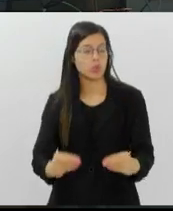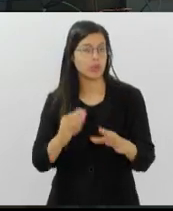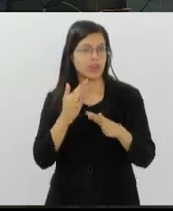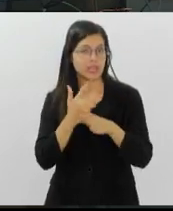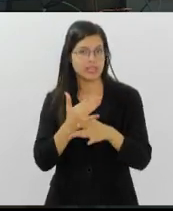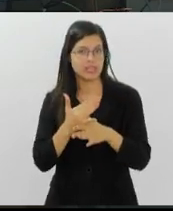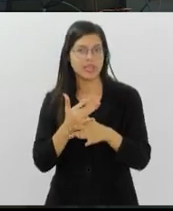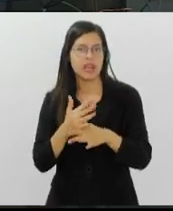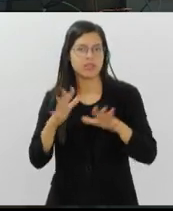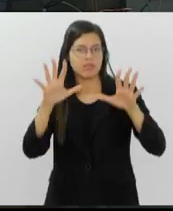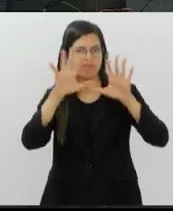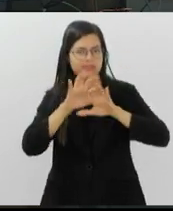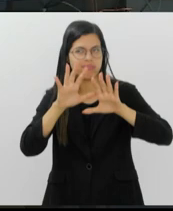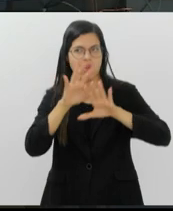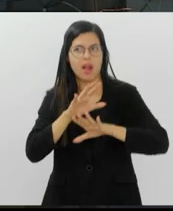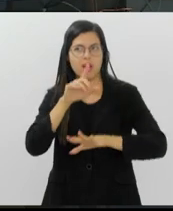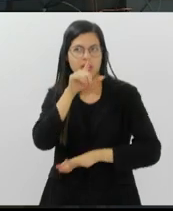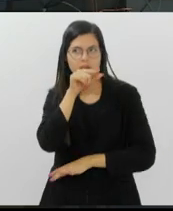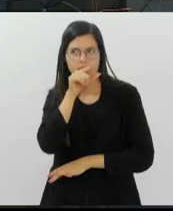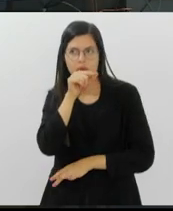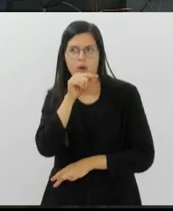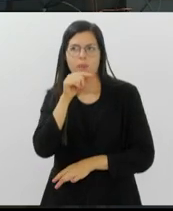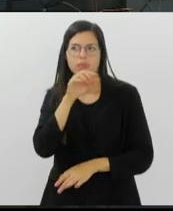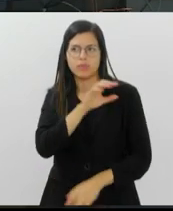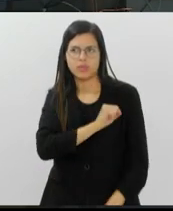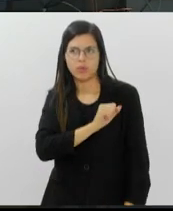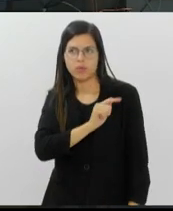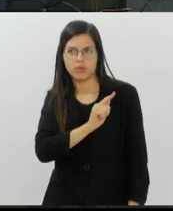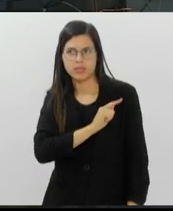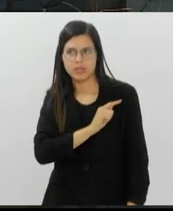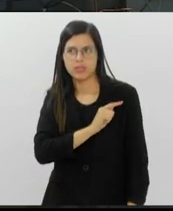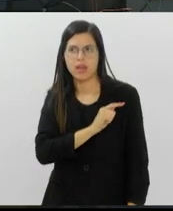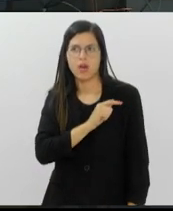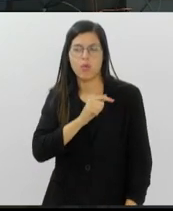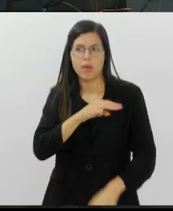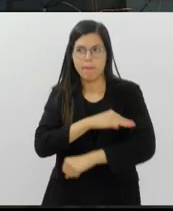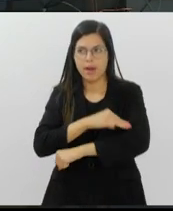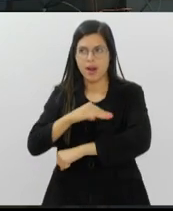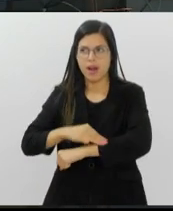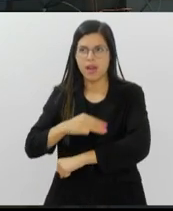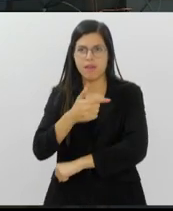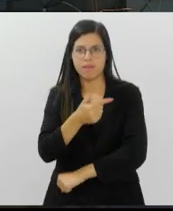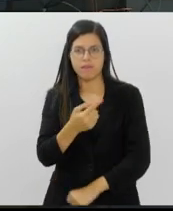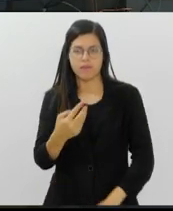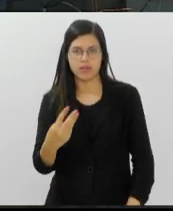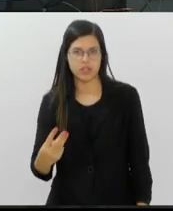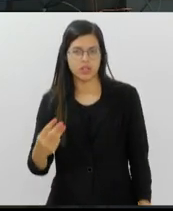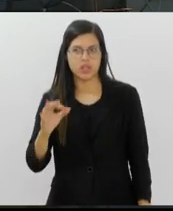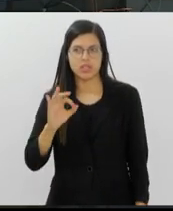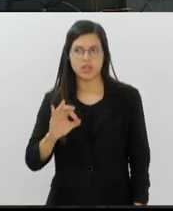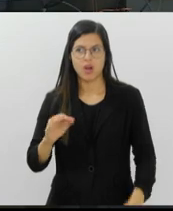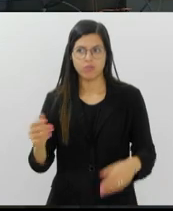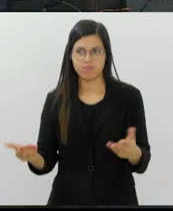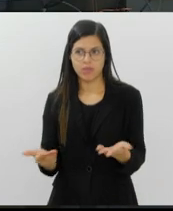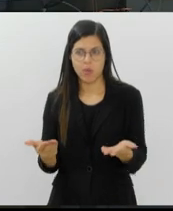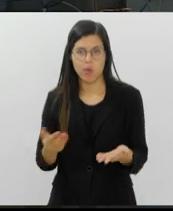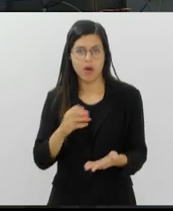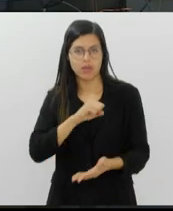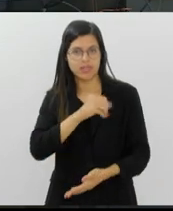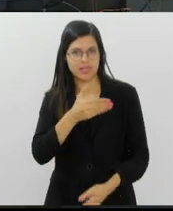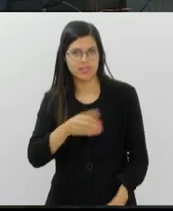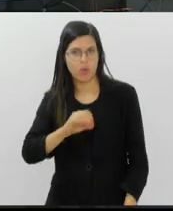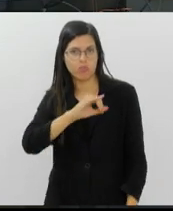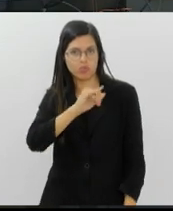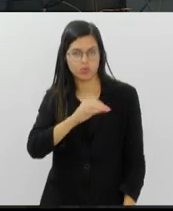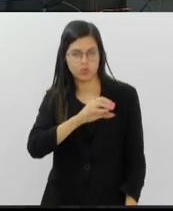dia está nublado. Nilópolis, São Gonçalo, Macaé está com 23 graus, estão com 23 graus agora, nesse momento. São João